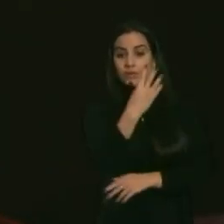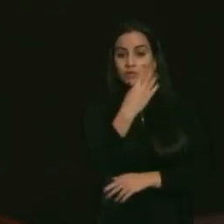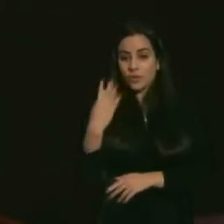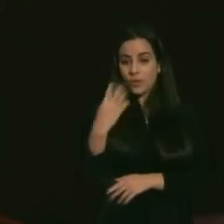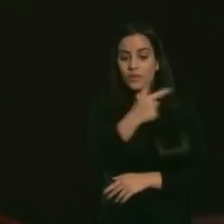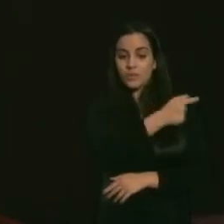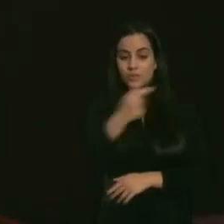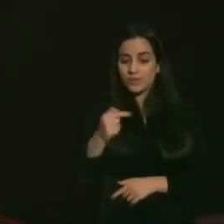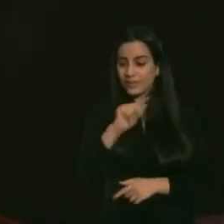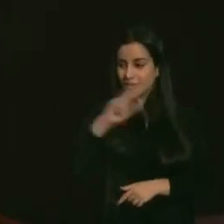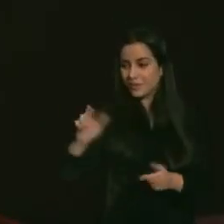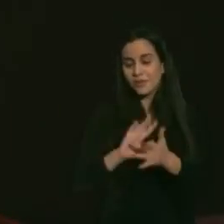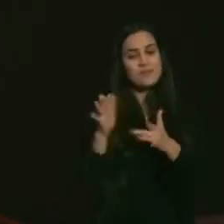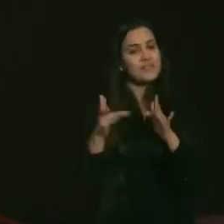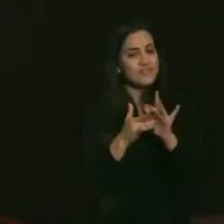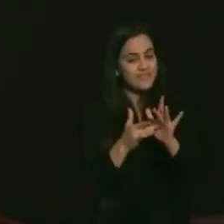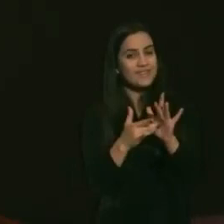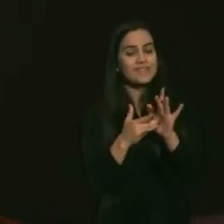24/7, em nome de Jesus.